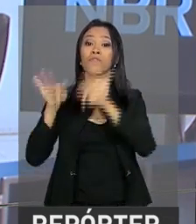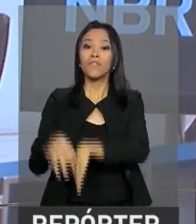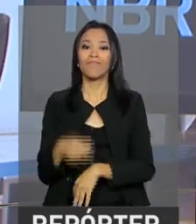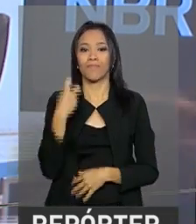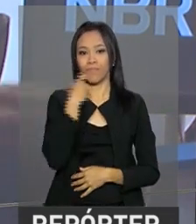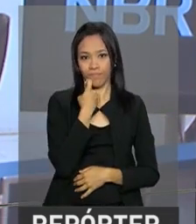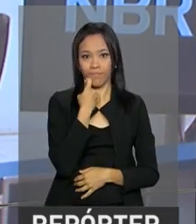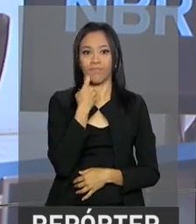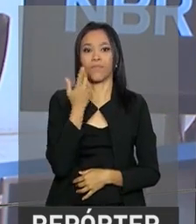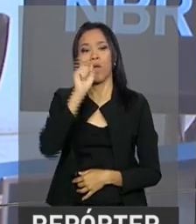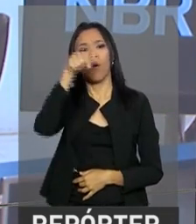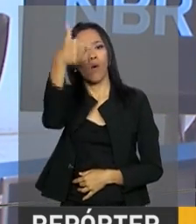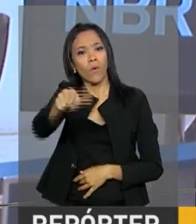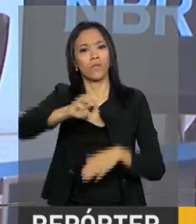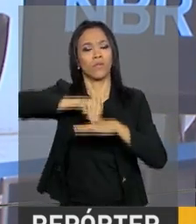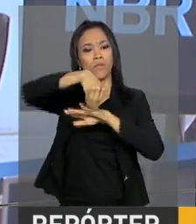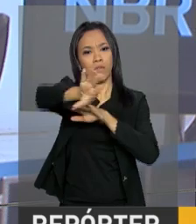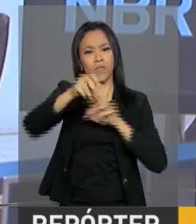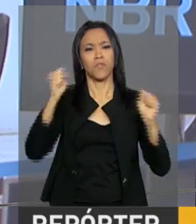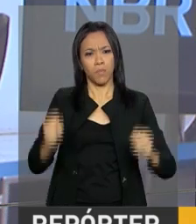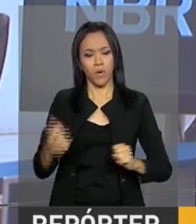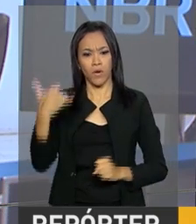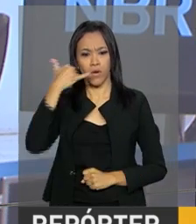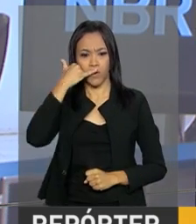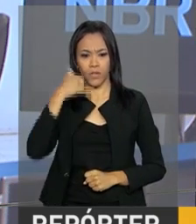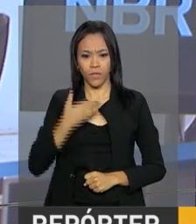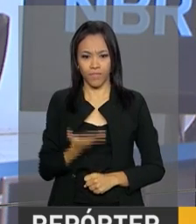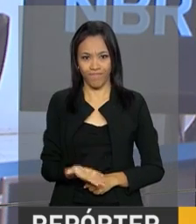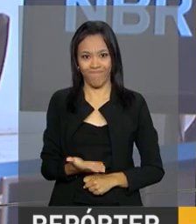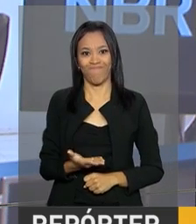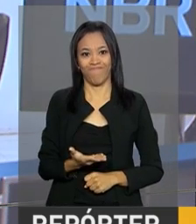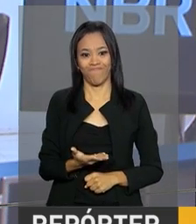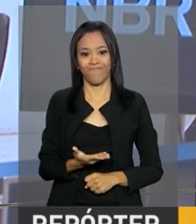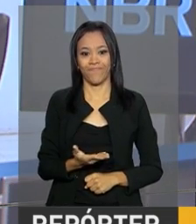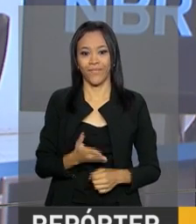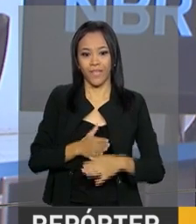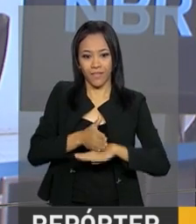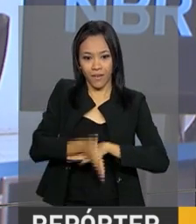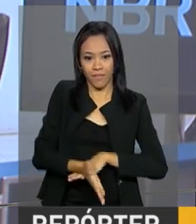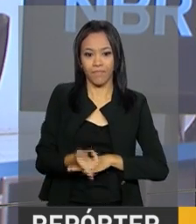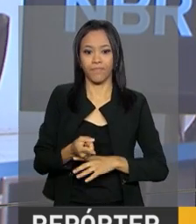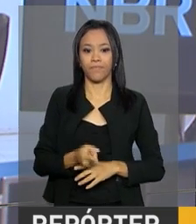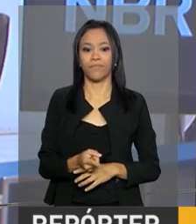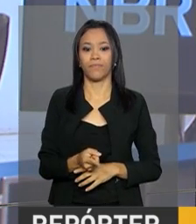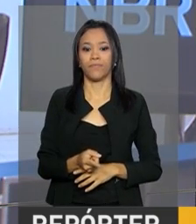sexta-feira outras informações você encontra no telefone que aparece aí 0800